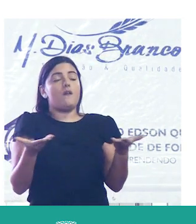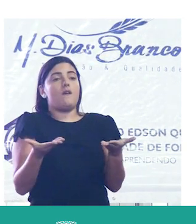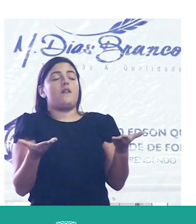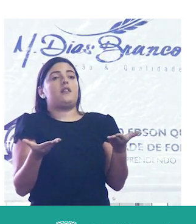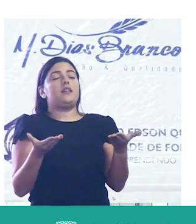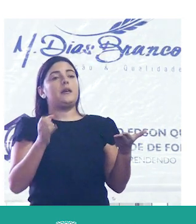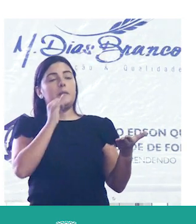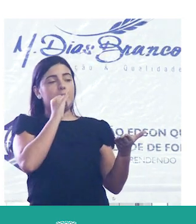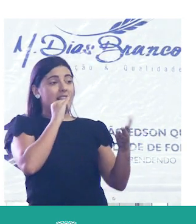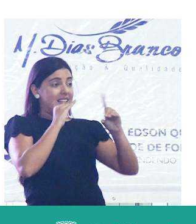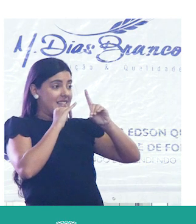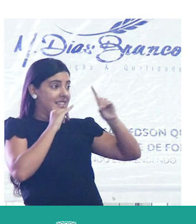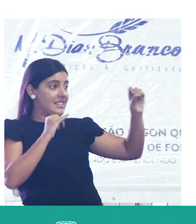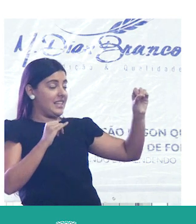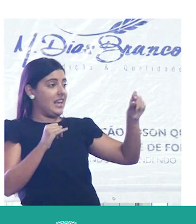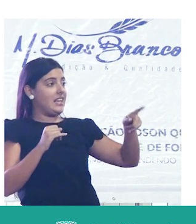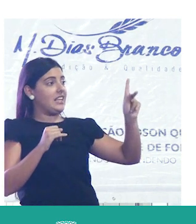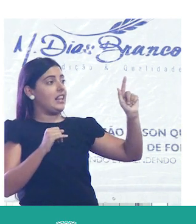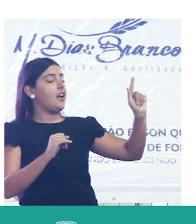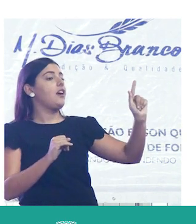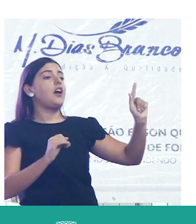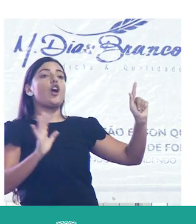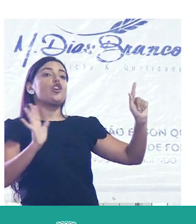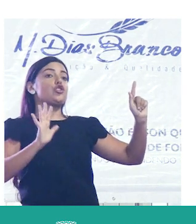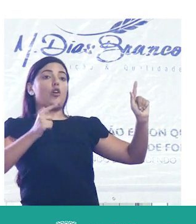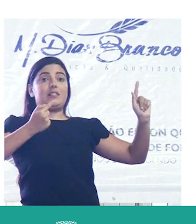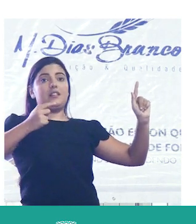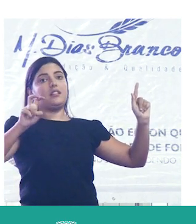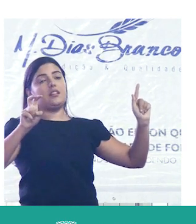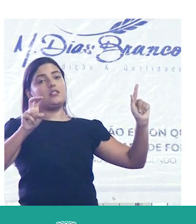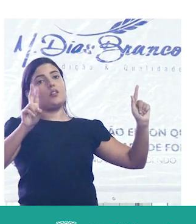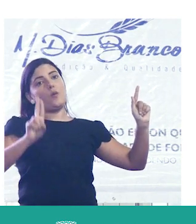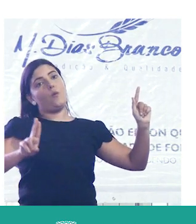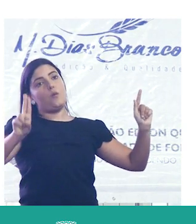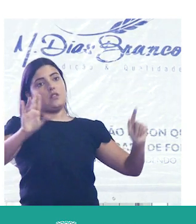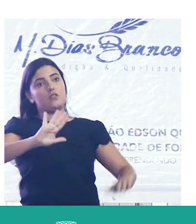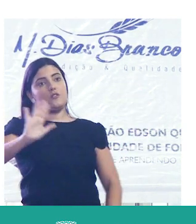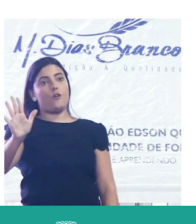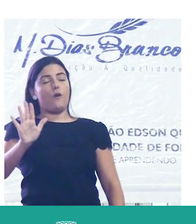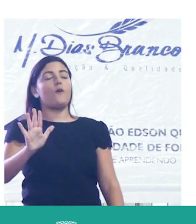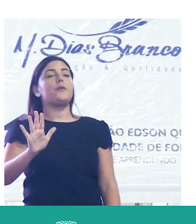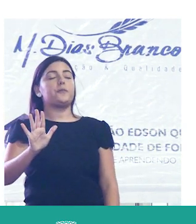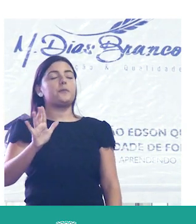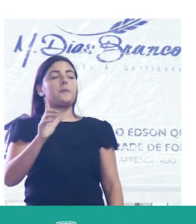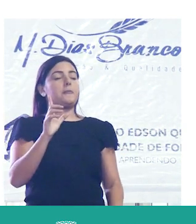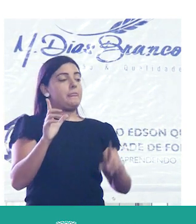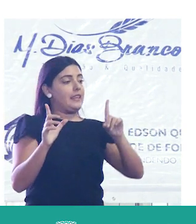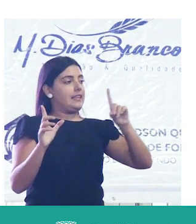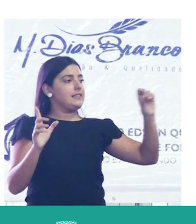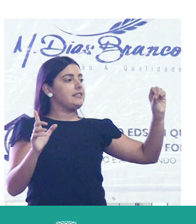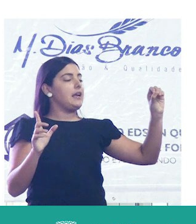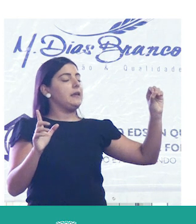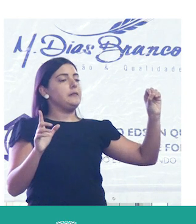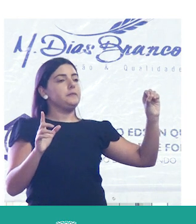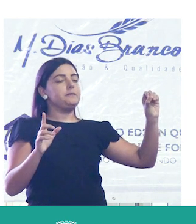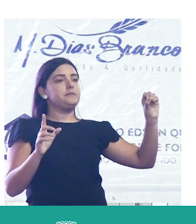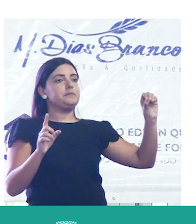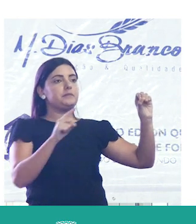trabalhar com 100 kg, eu vou trabalhar com 75% desse valor. 100 kg seria 100%,